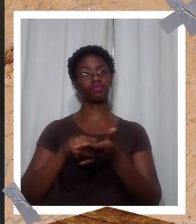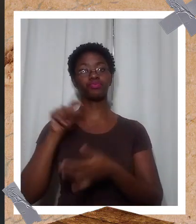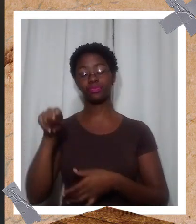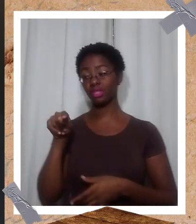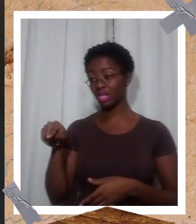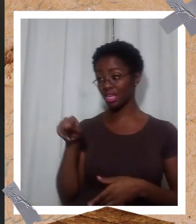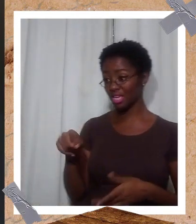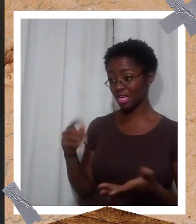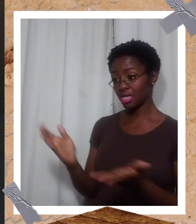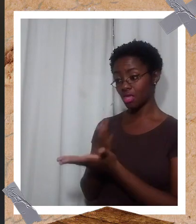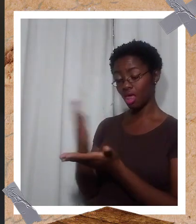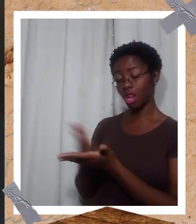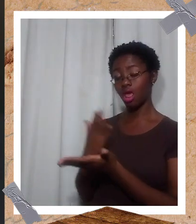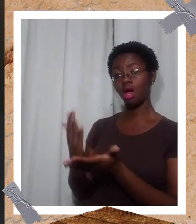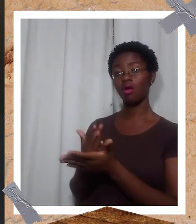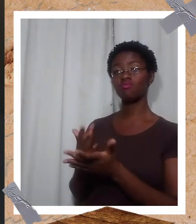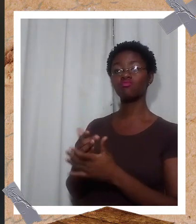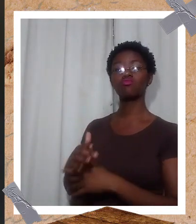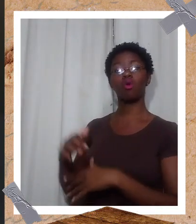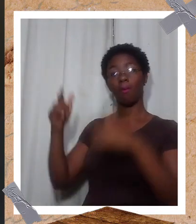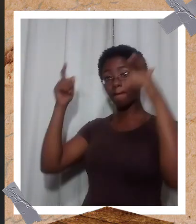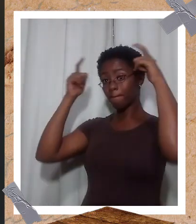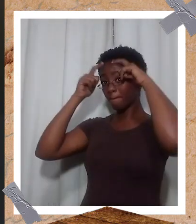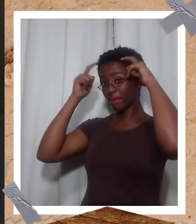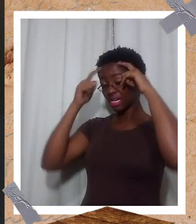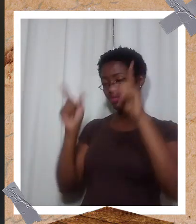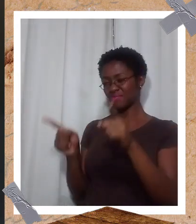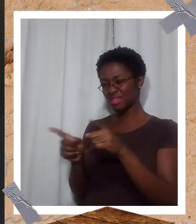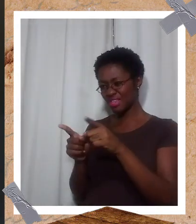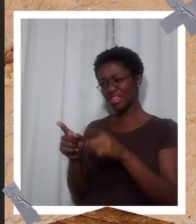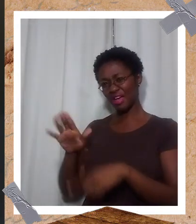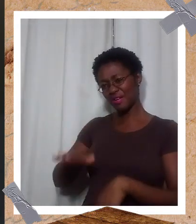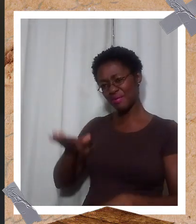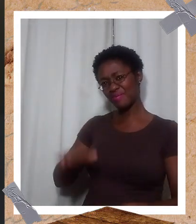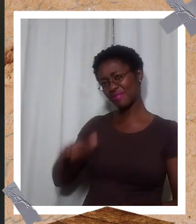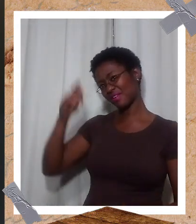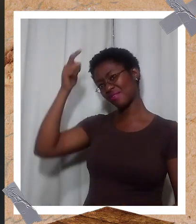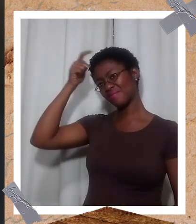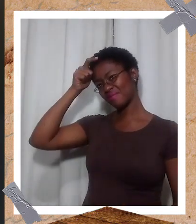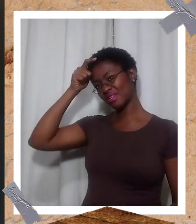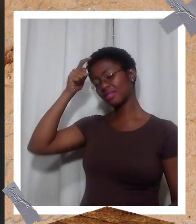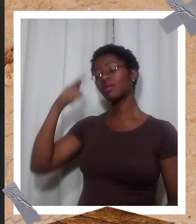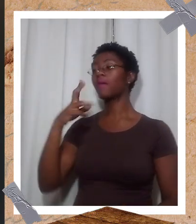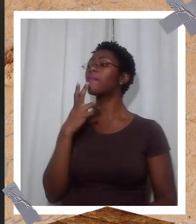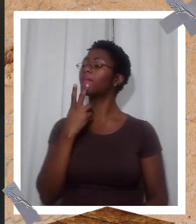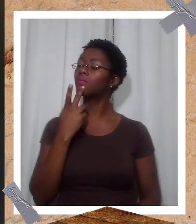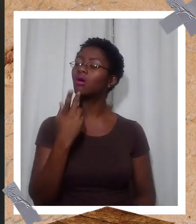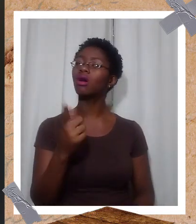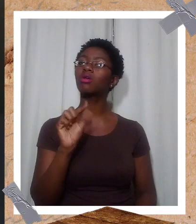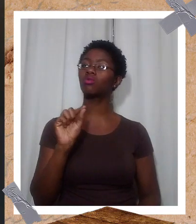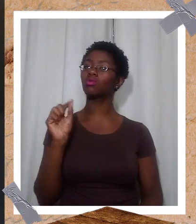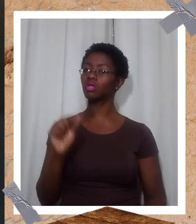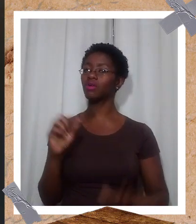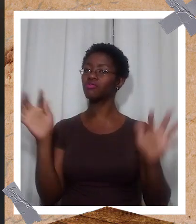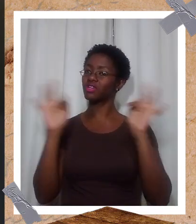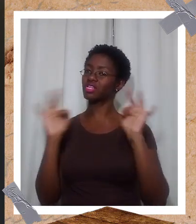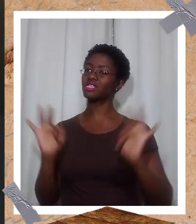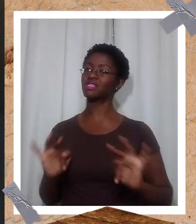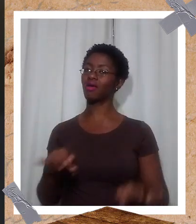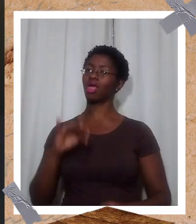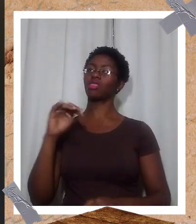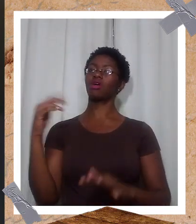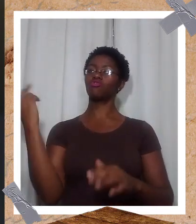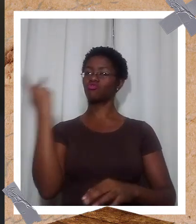ela me traz também a importância da felicidade, né? De passar a felicidade a partir das histórias,